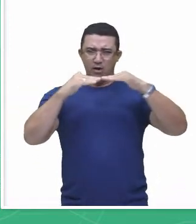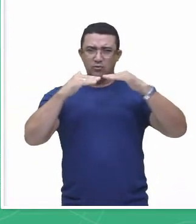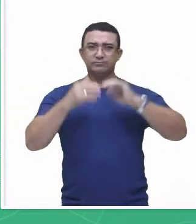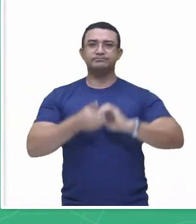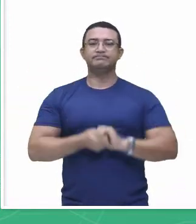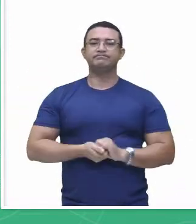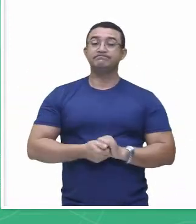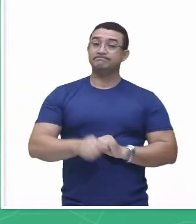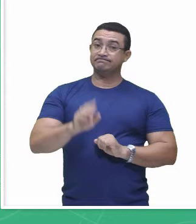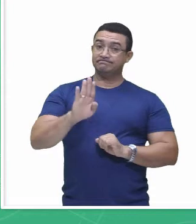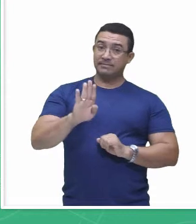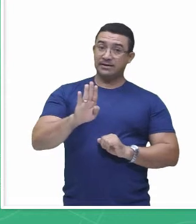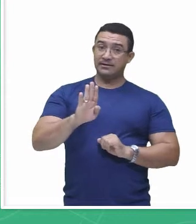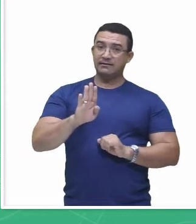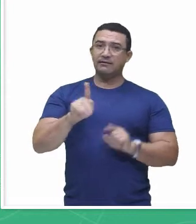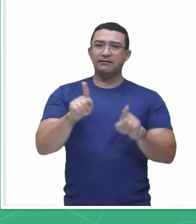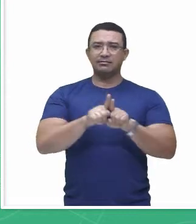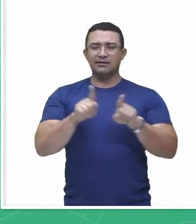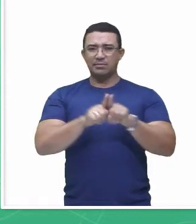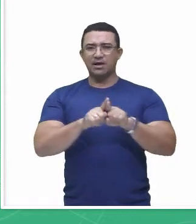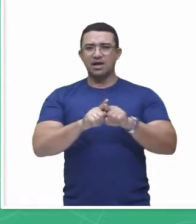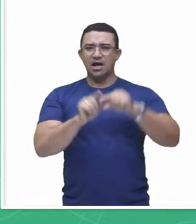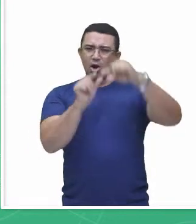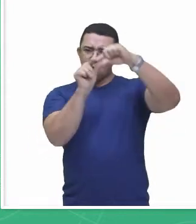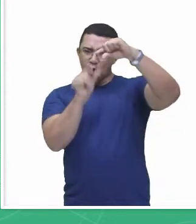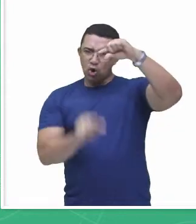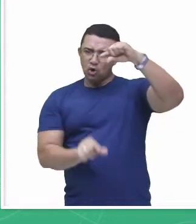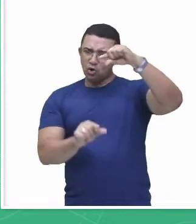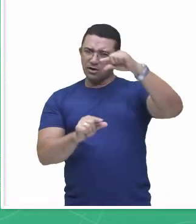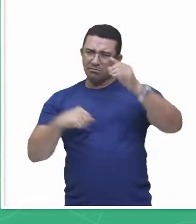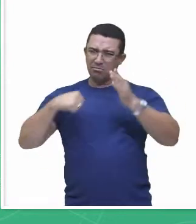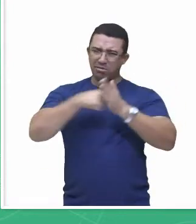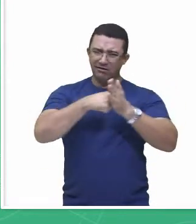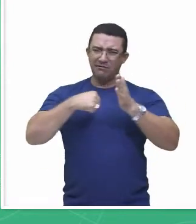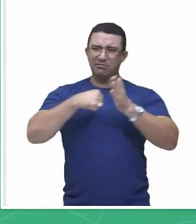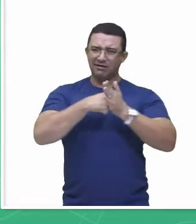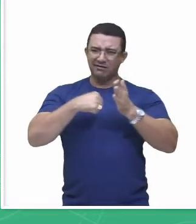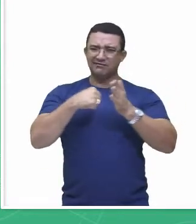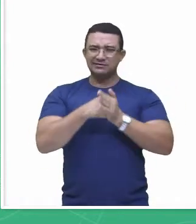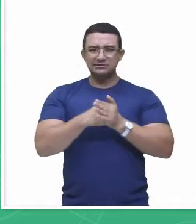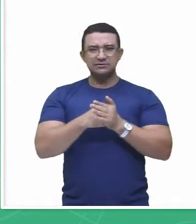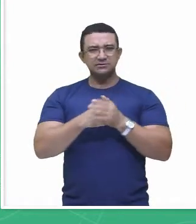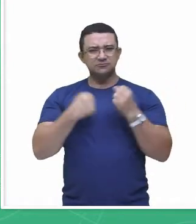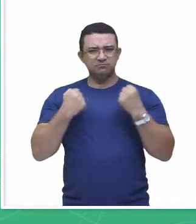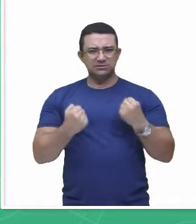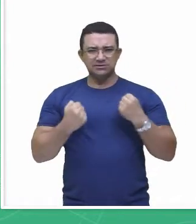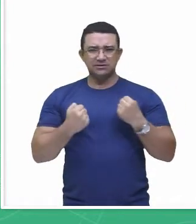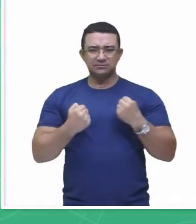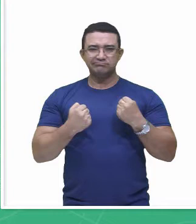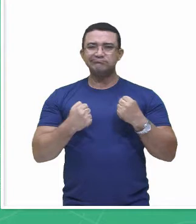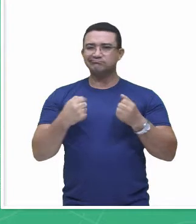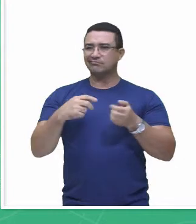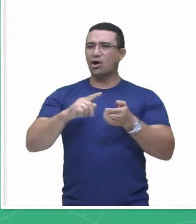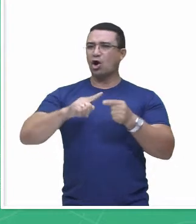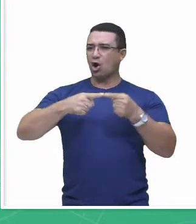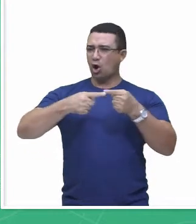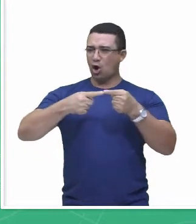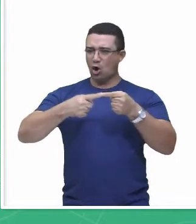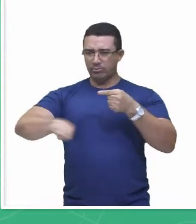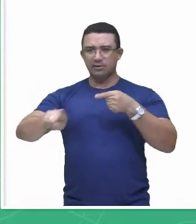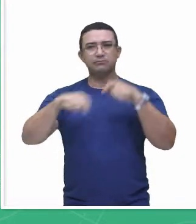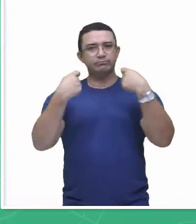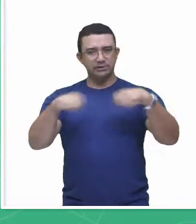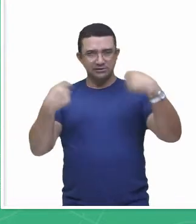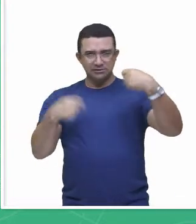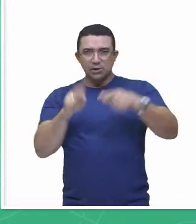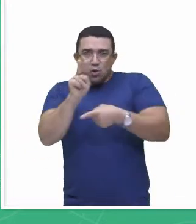letra B, submeter a coluna a impactos excessivos. Também não está correto. Nós temos que ter cuidado com a nossa